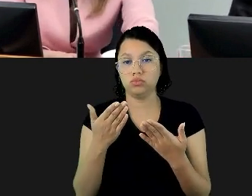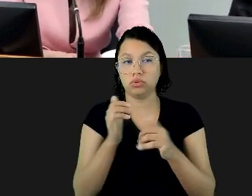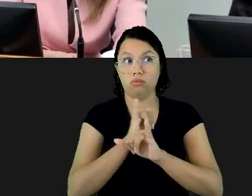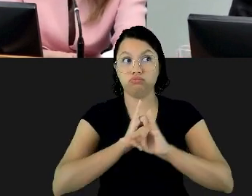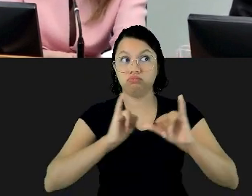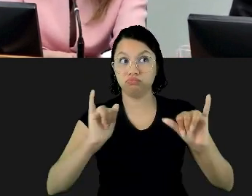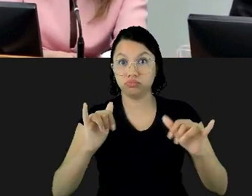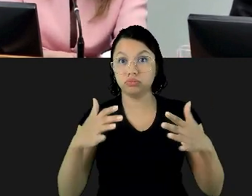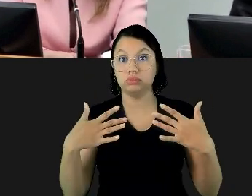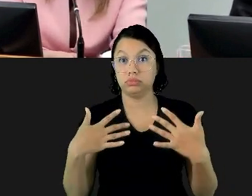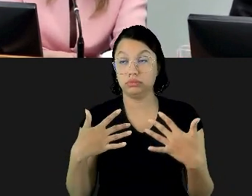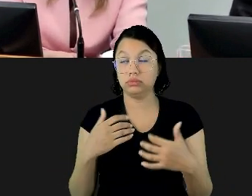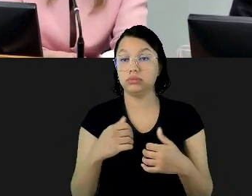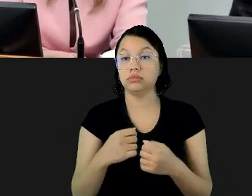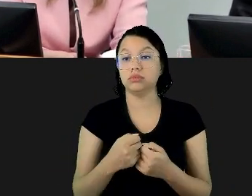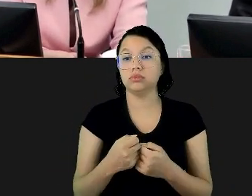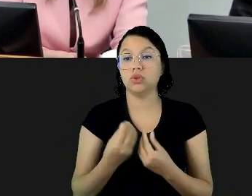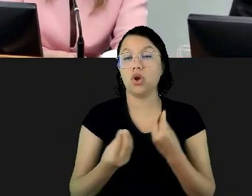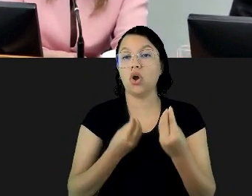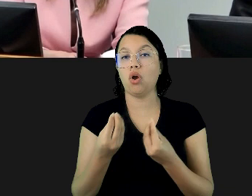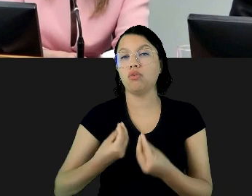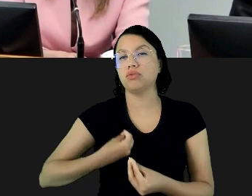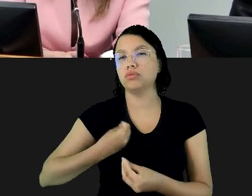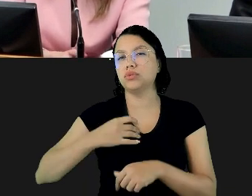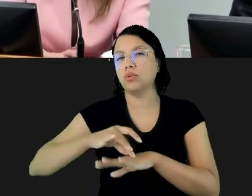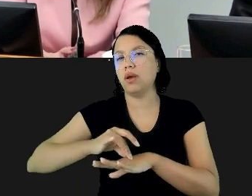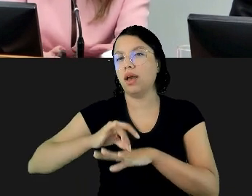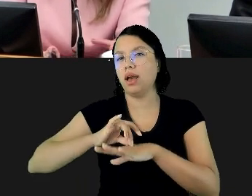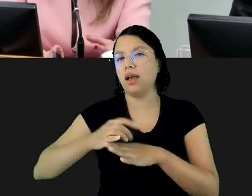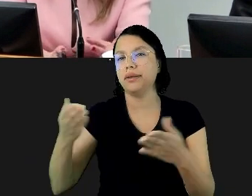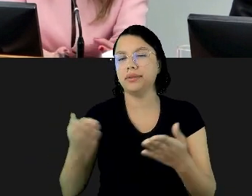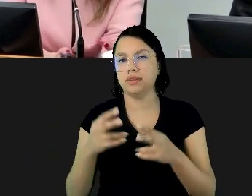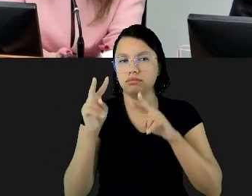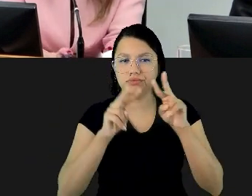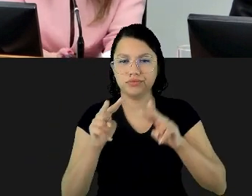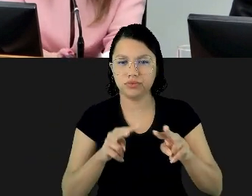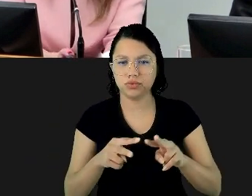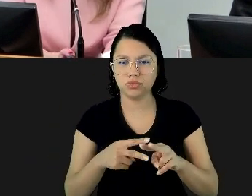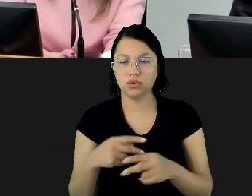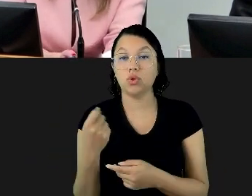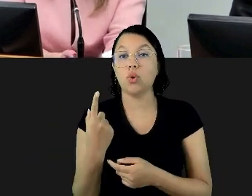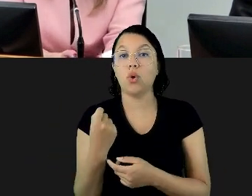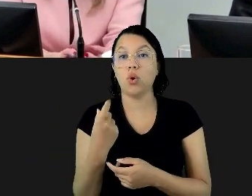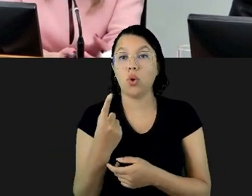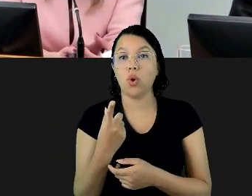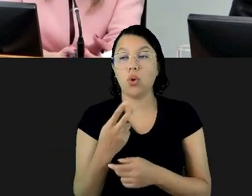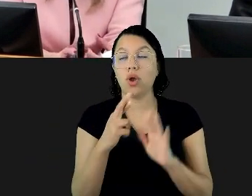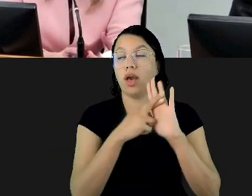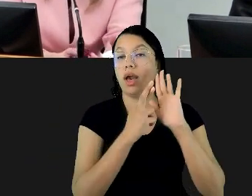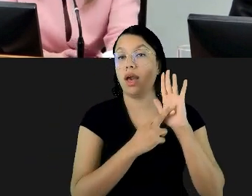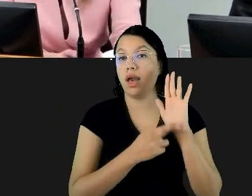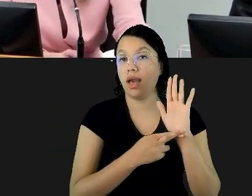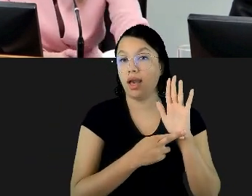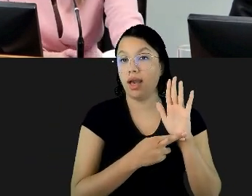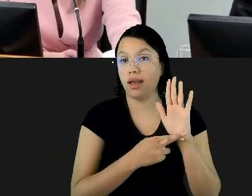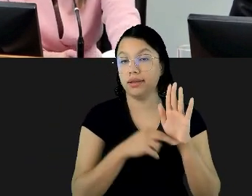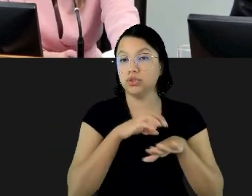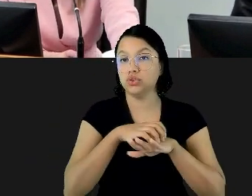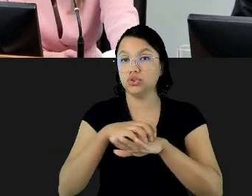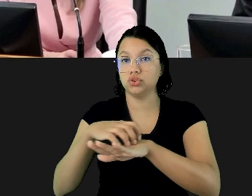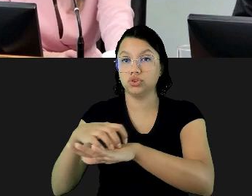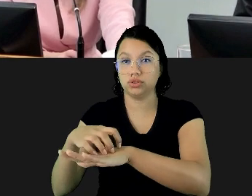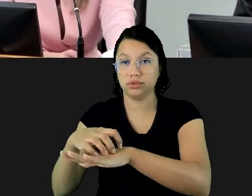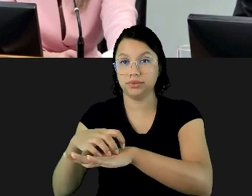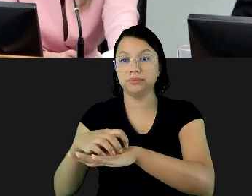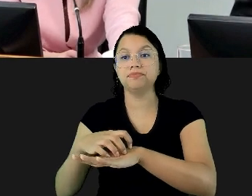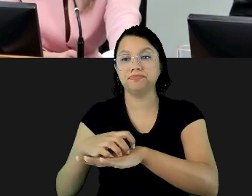expedição, é a unificação das regras de trânsito, né? Um acordo aí de integração aduaneira para que a gente tenha, durante toda a